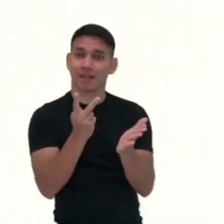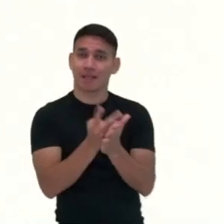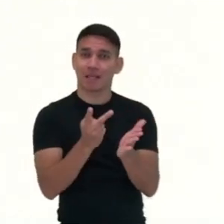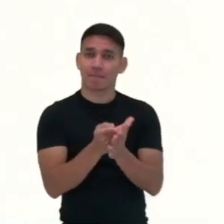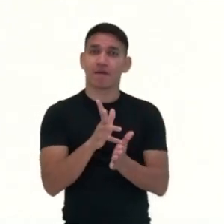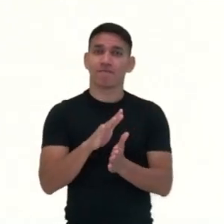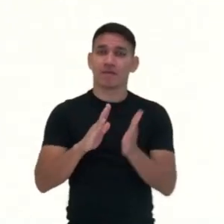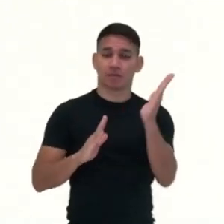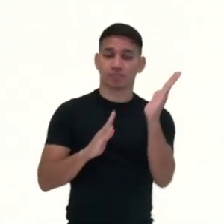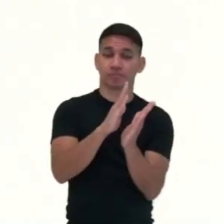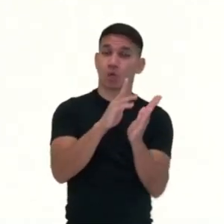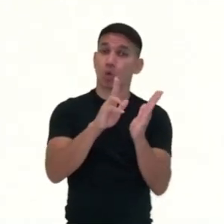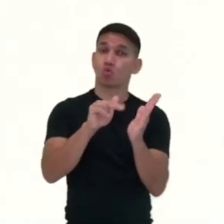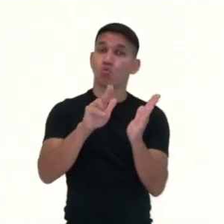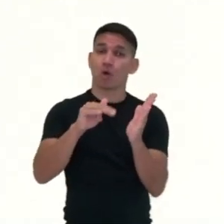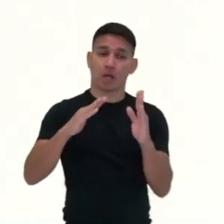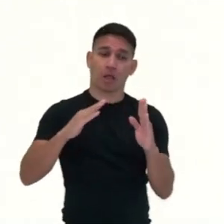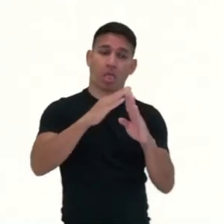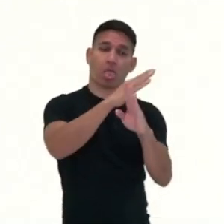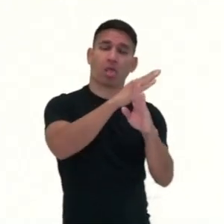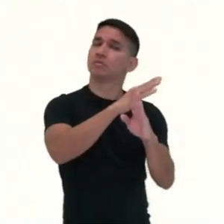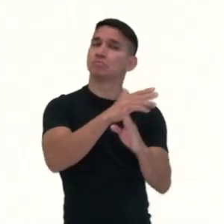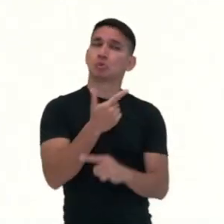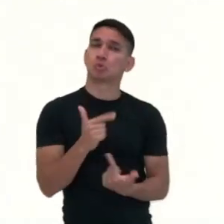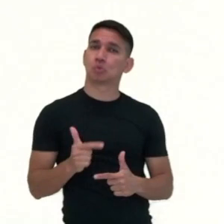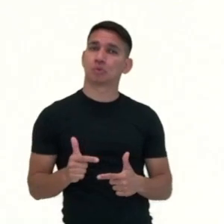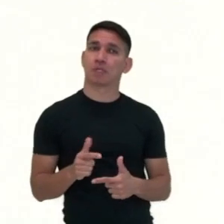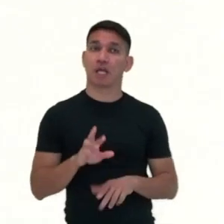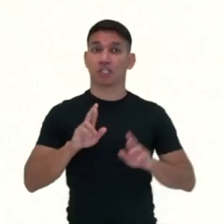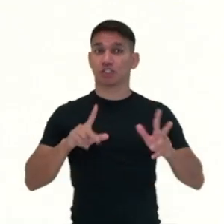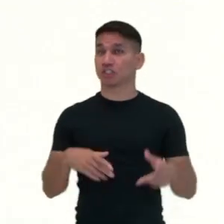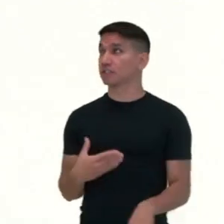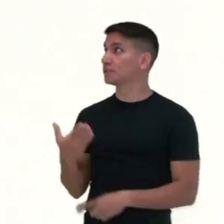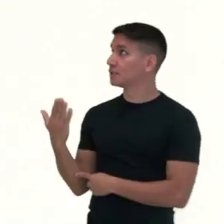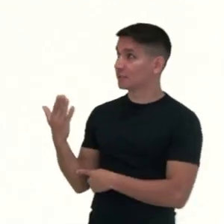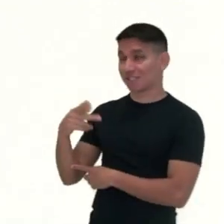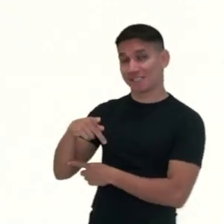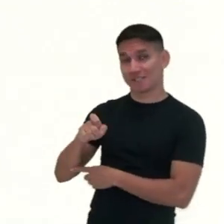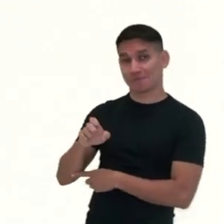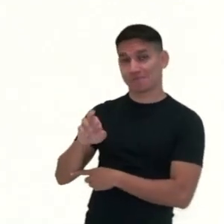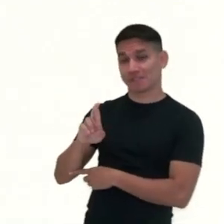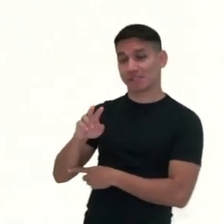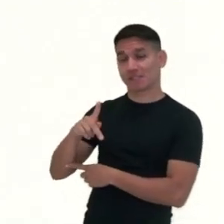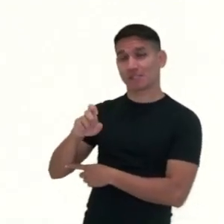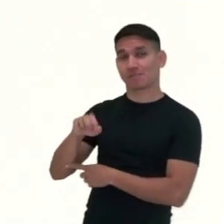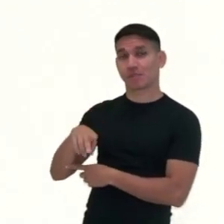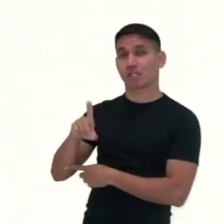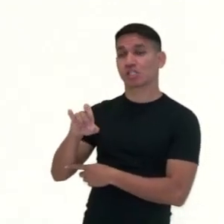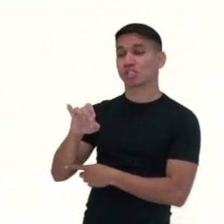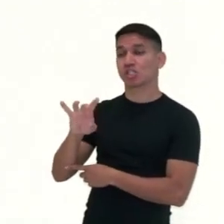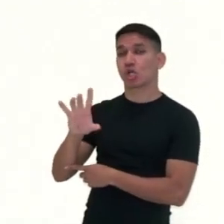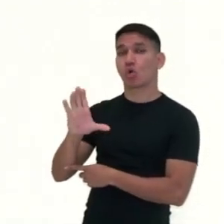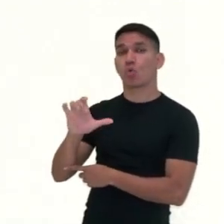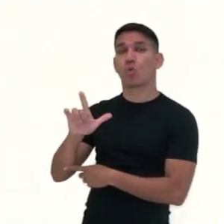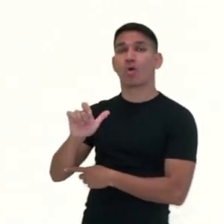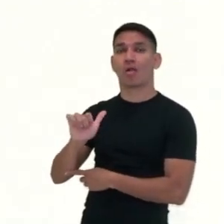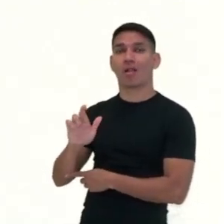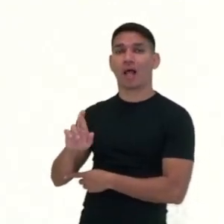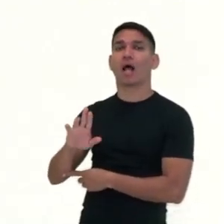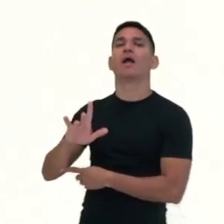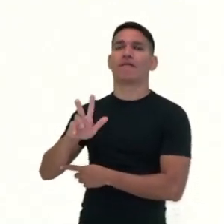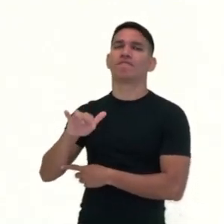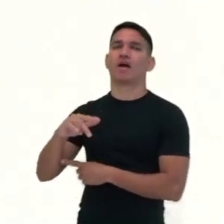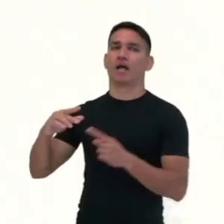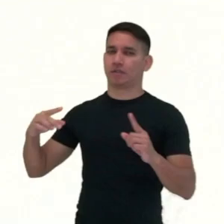a ladinho. Elas não vão se encontrar, tá? Diferente da perpendicular. A perpendicular, ela se encontra, ela forma